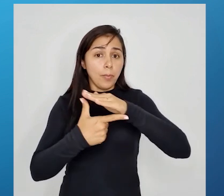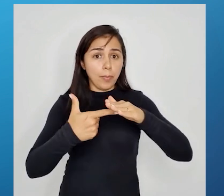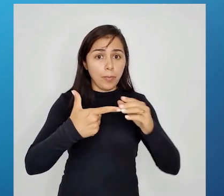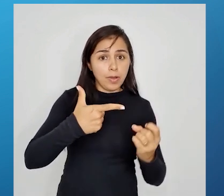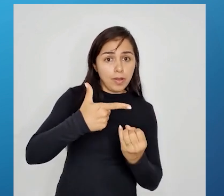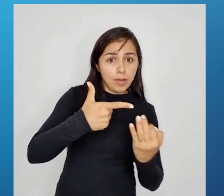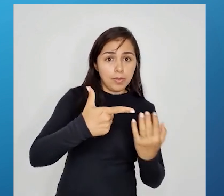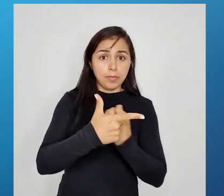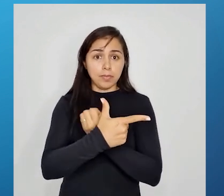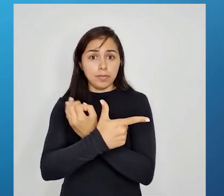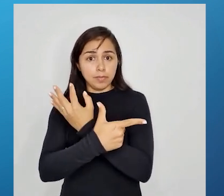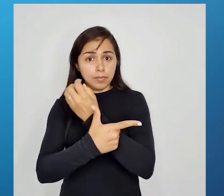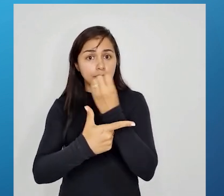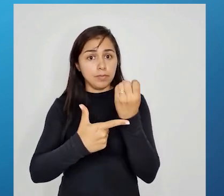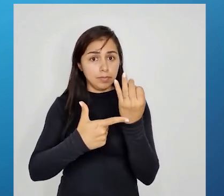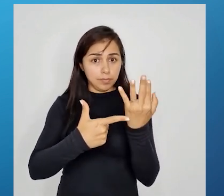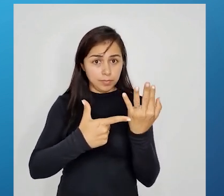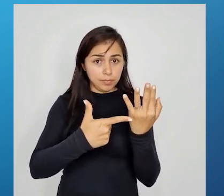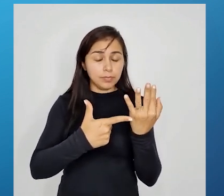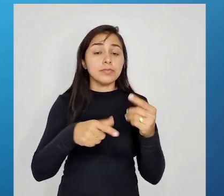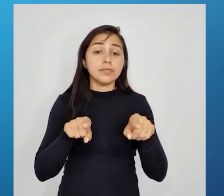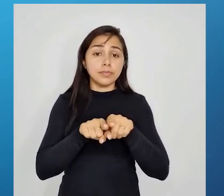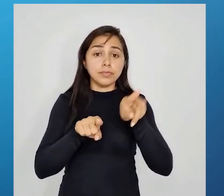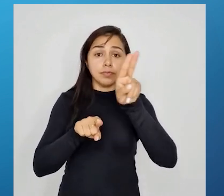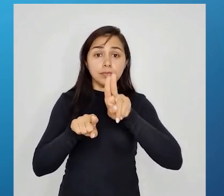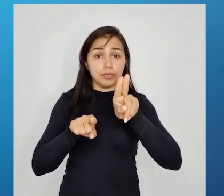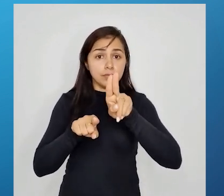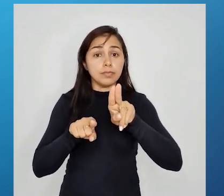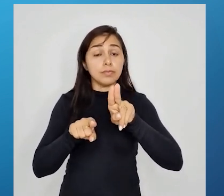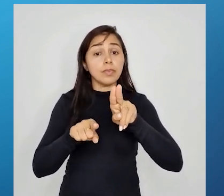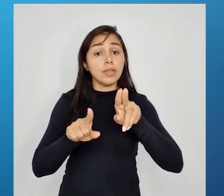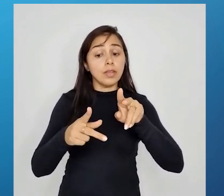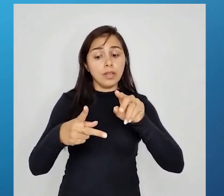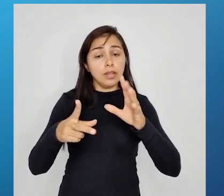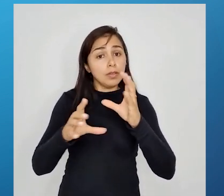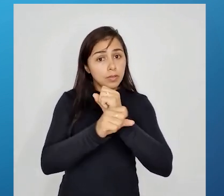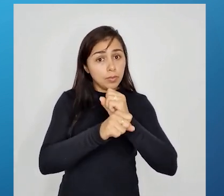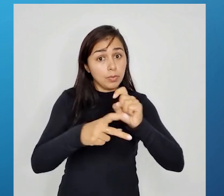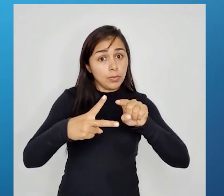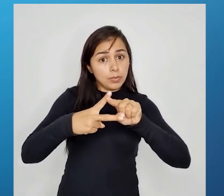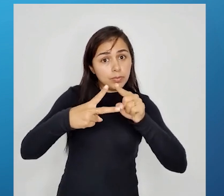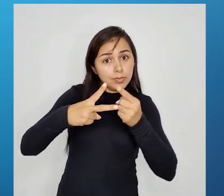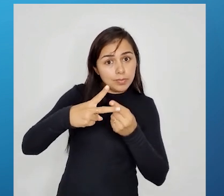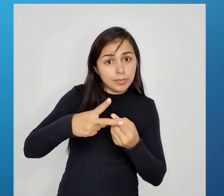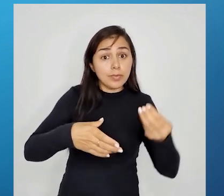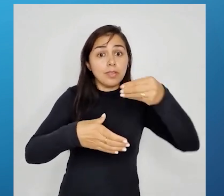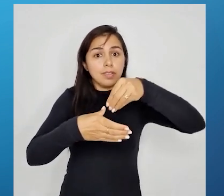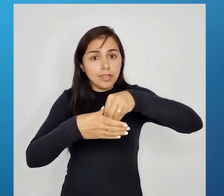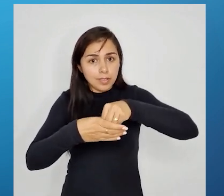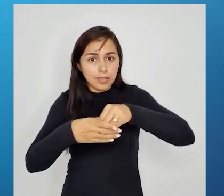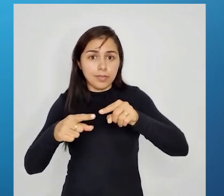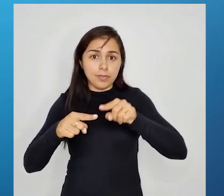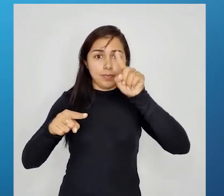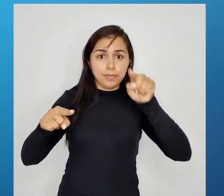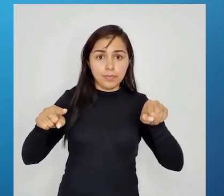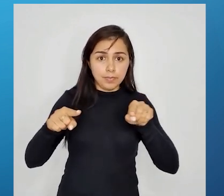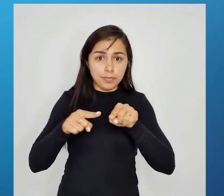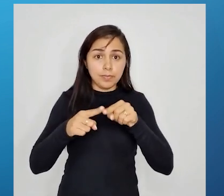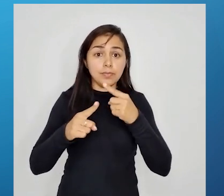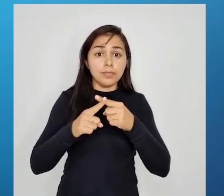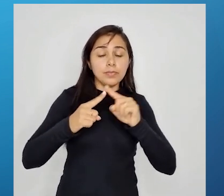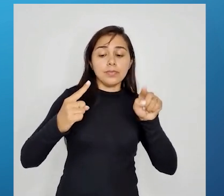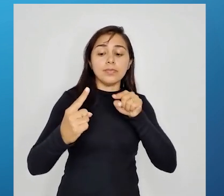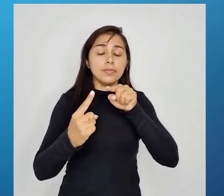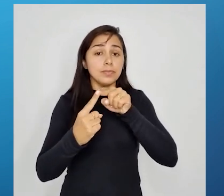Aqui utilizaremos também as medidas dos dois ângulos agudos desse triângulo, já que o objetivo será